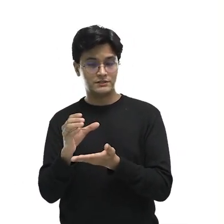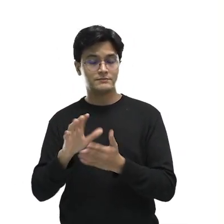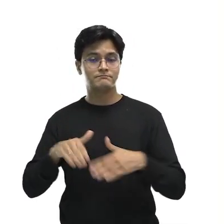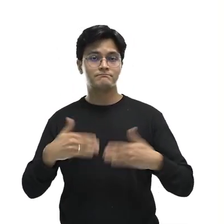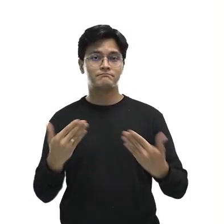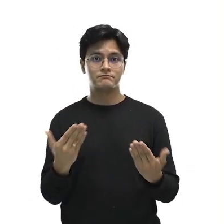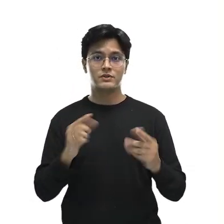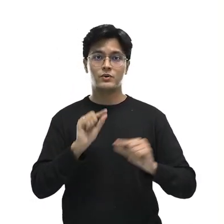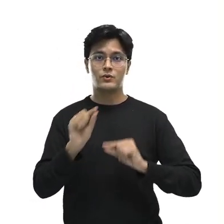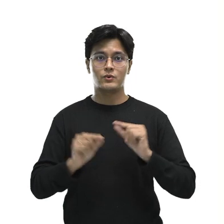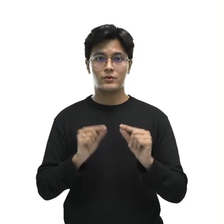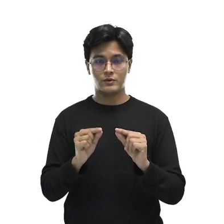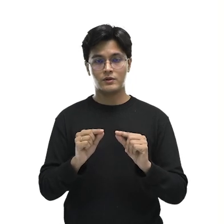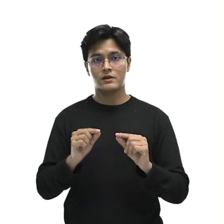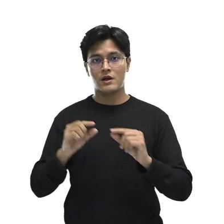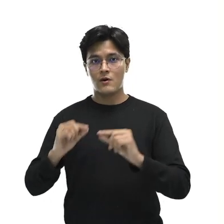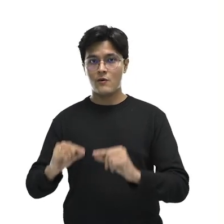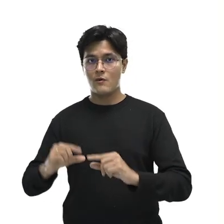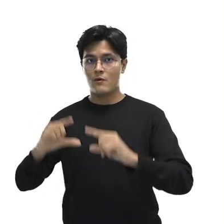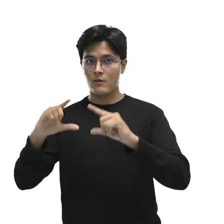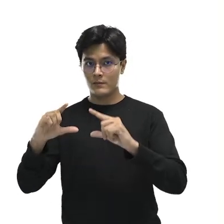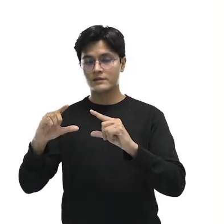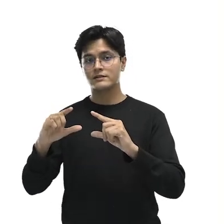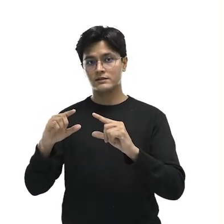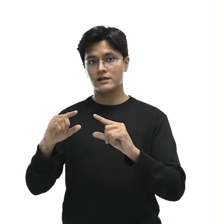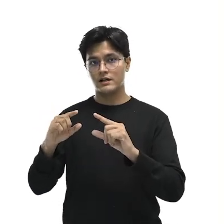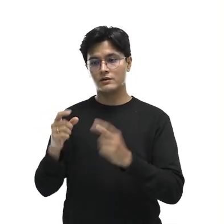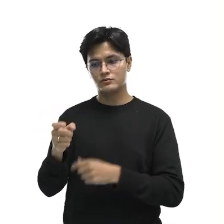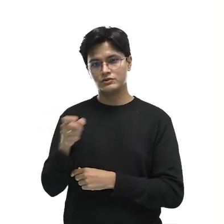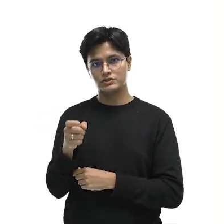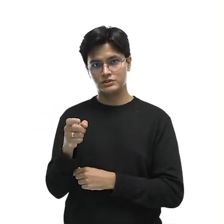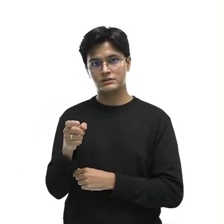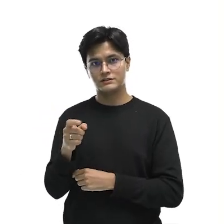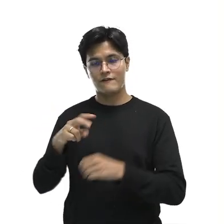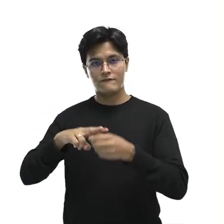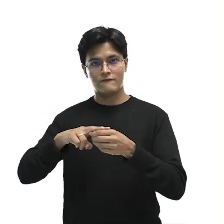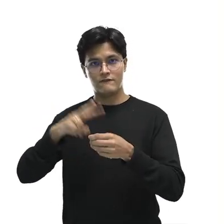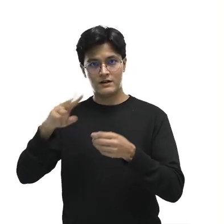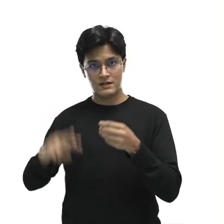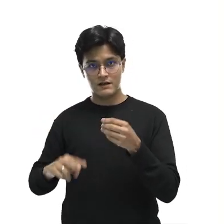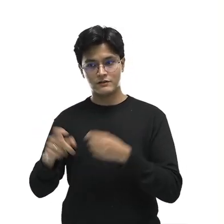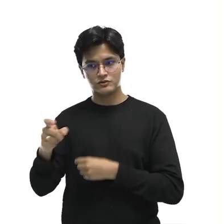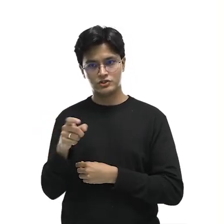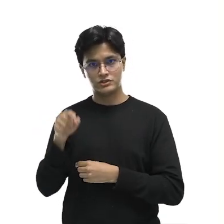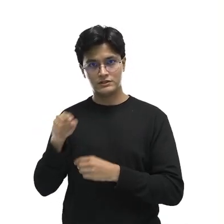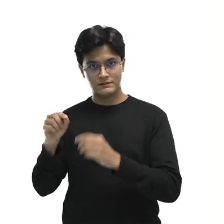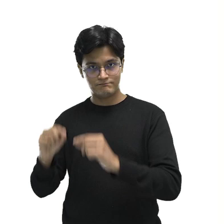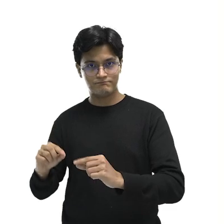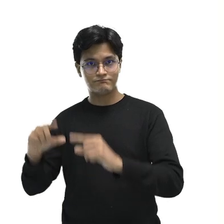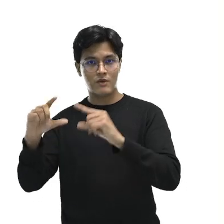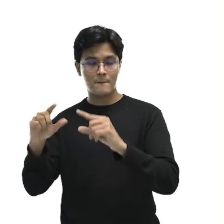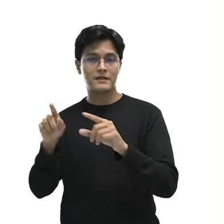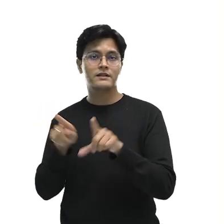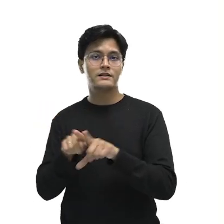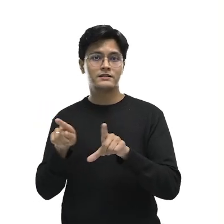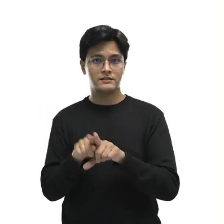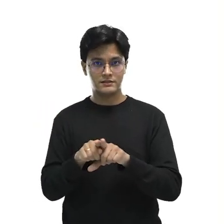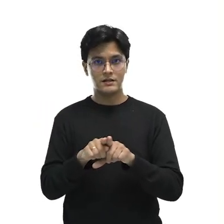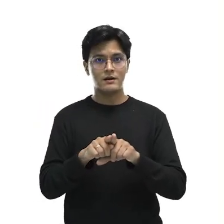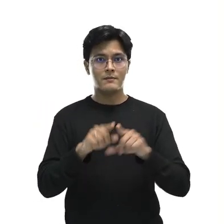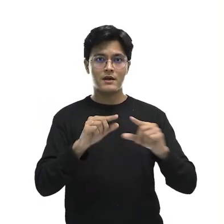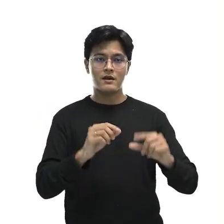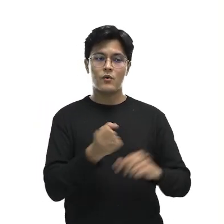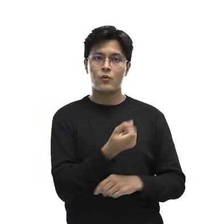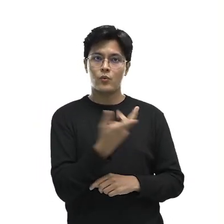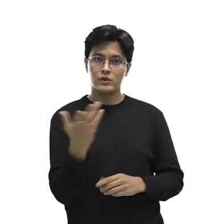aqui a grandeza x, né? A variável x, e aumentei aqui também o valor, a quantidade